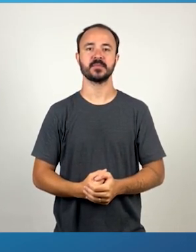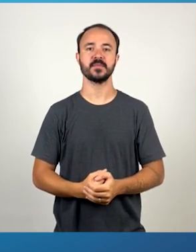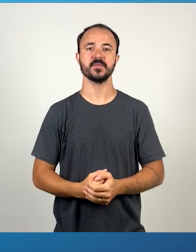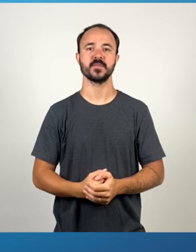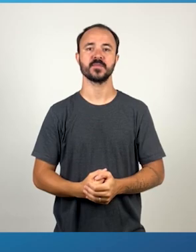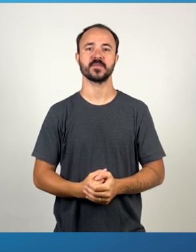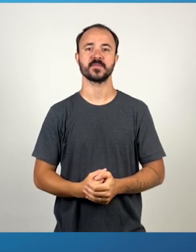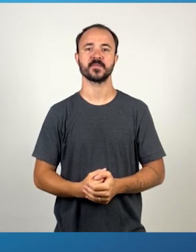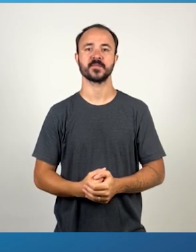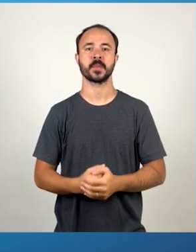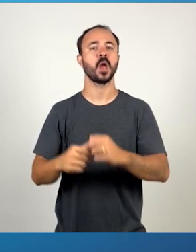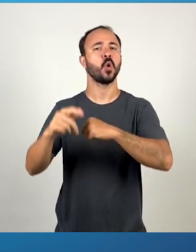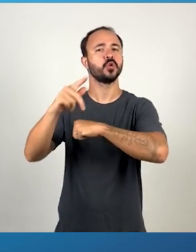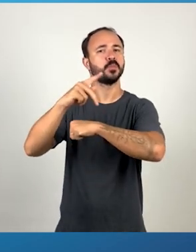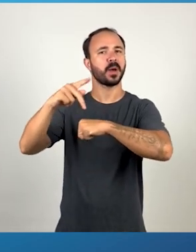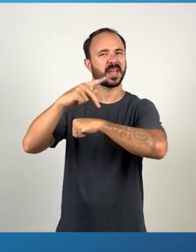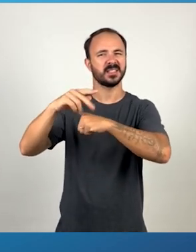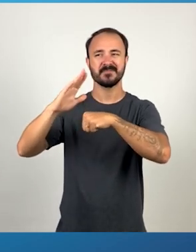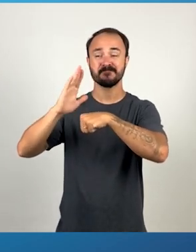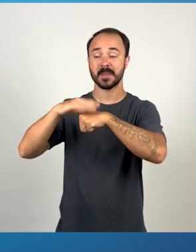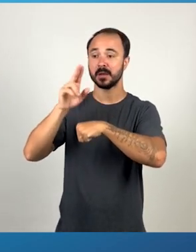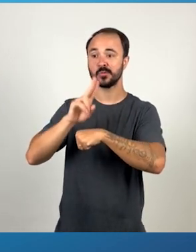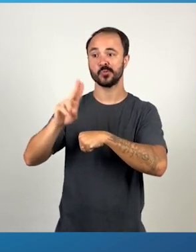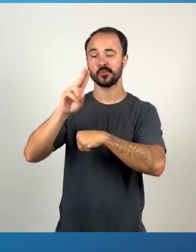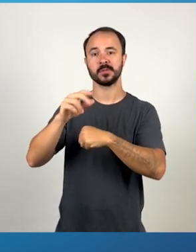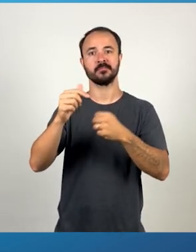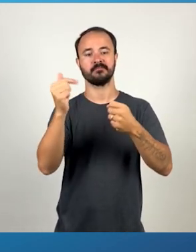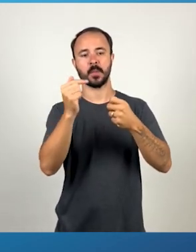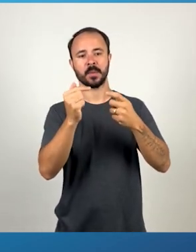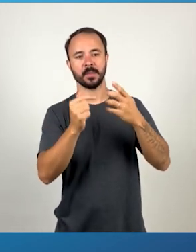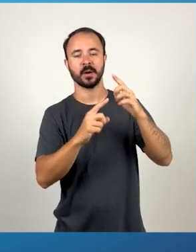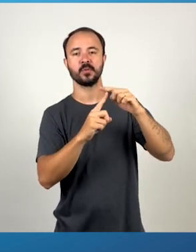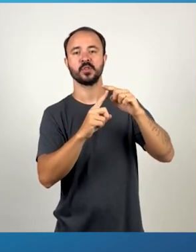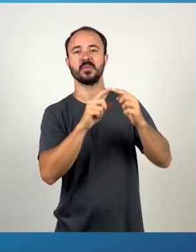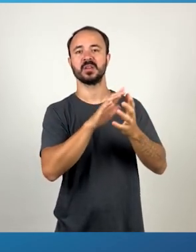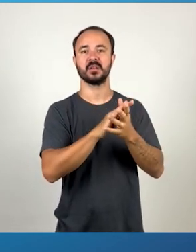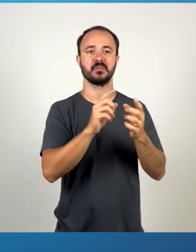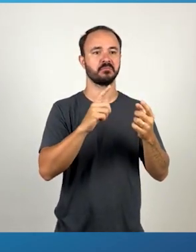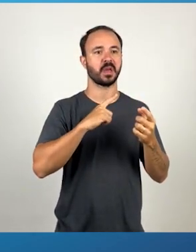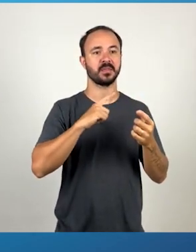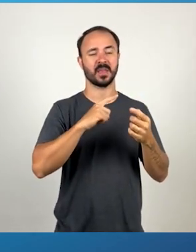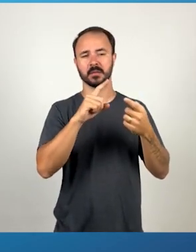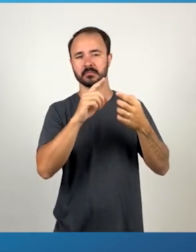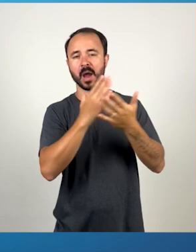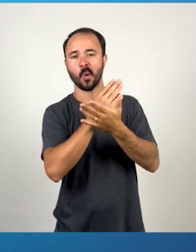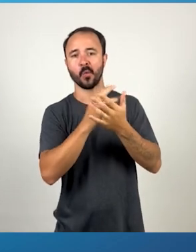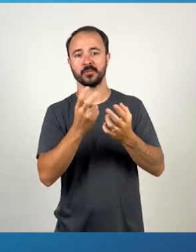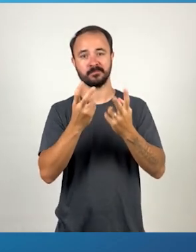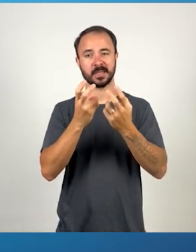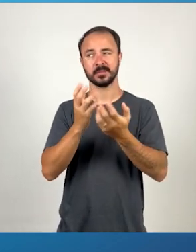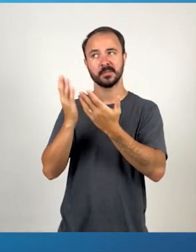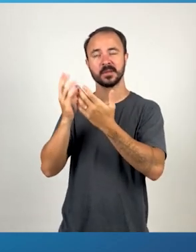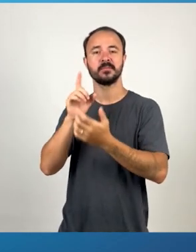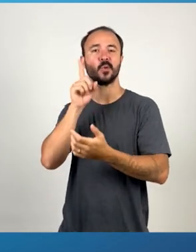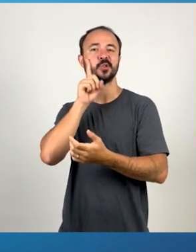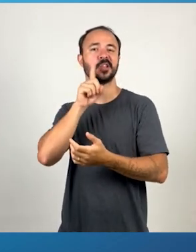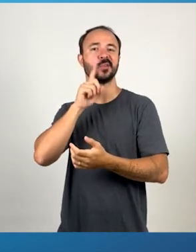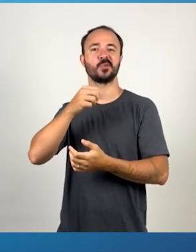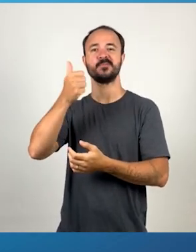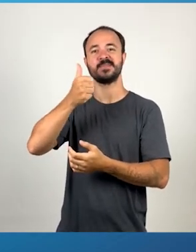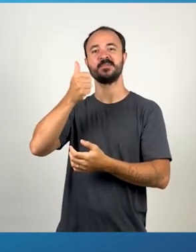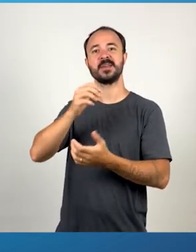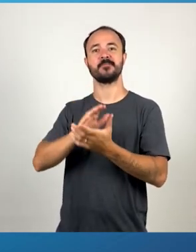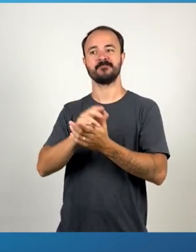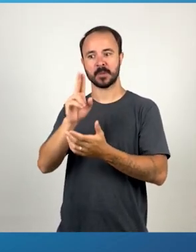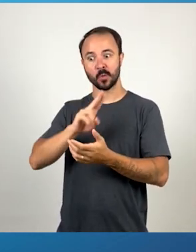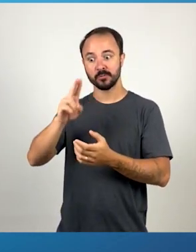Os países que mais utilizam esse tipo de energia, nós temos os Estados Unidos, a Indonésia e a Filipinas. Então esses 3 países aí